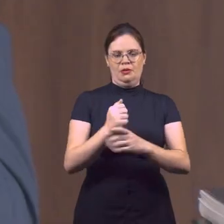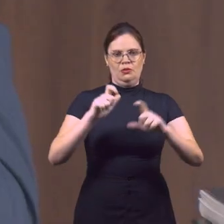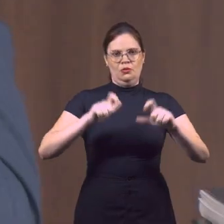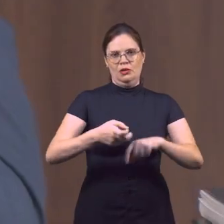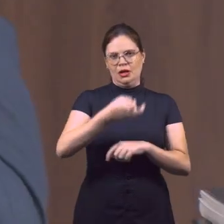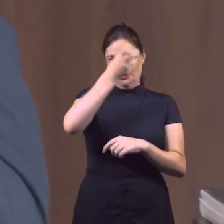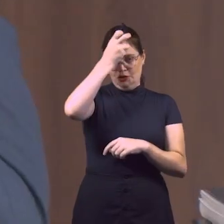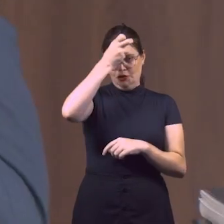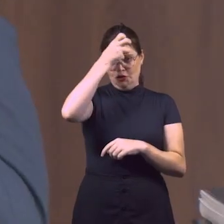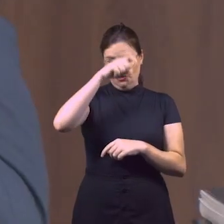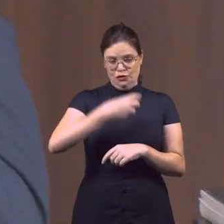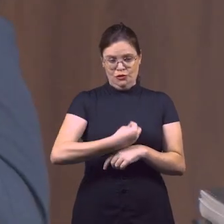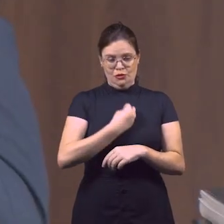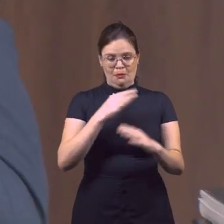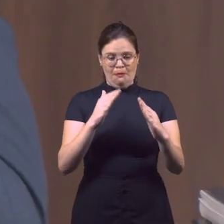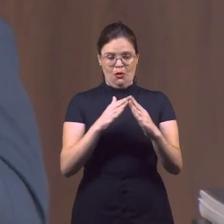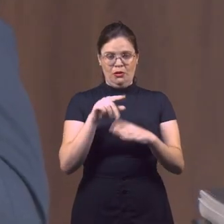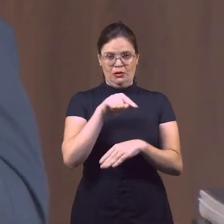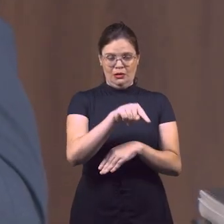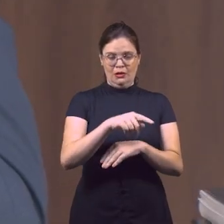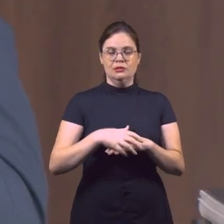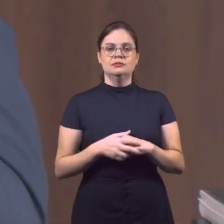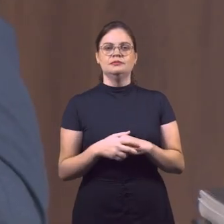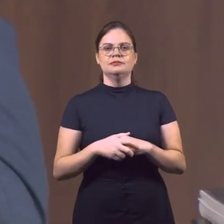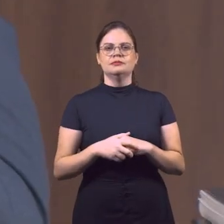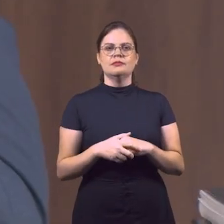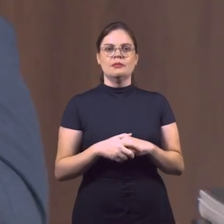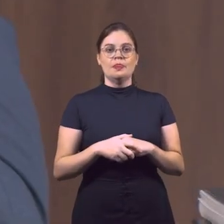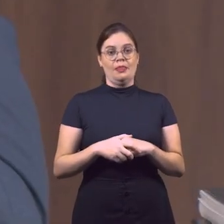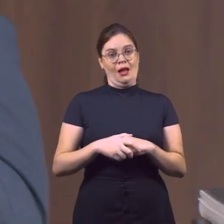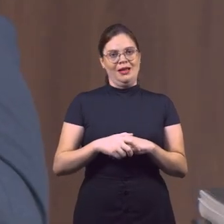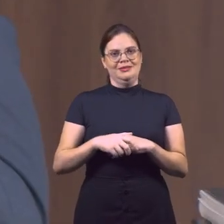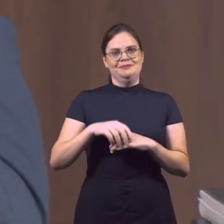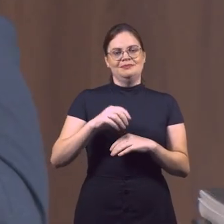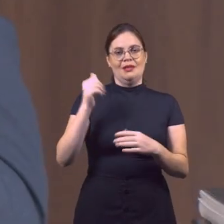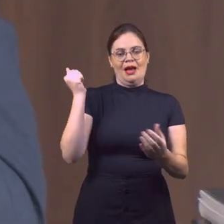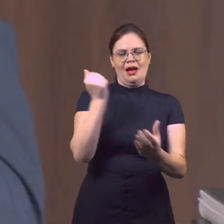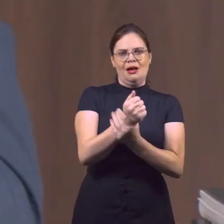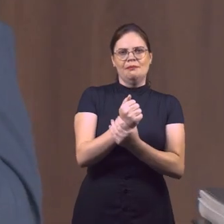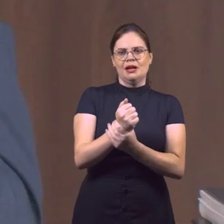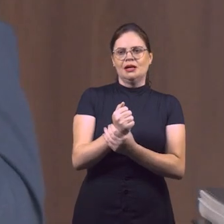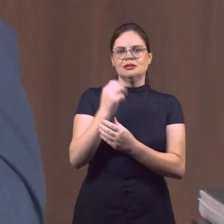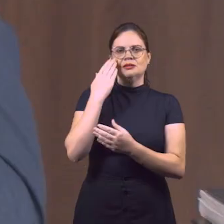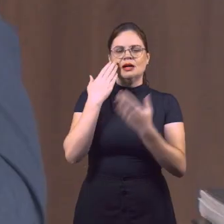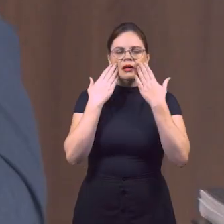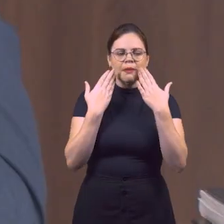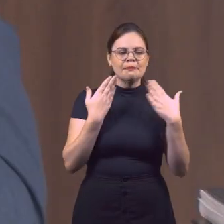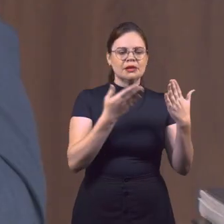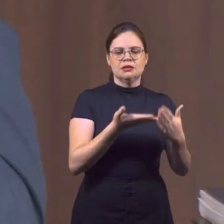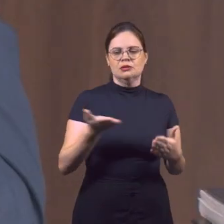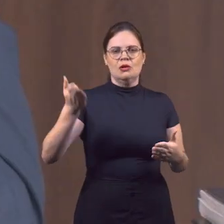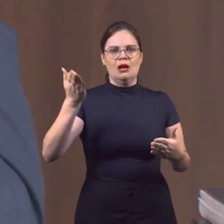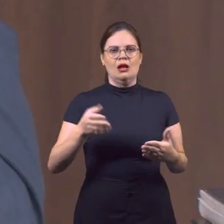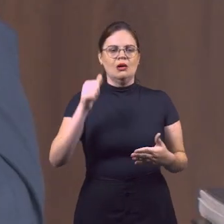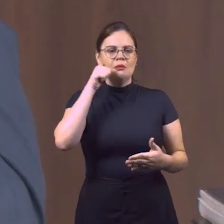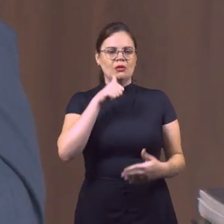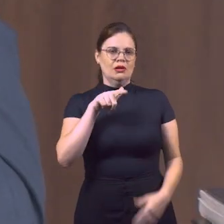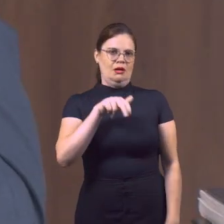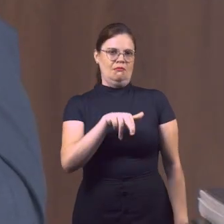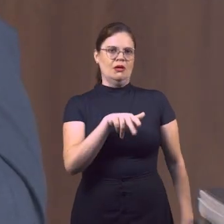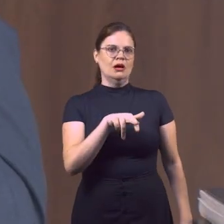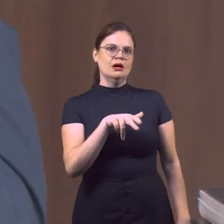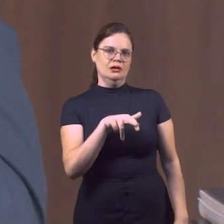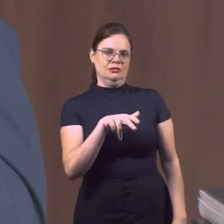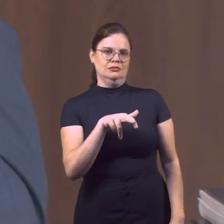Abraão disse que ela era meia-irmã dele. E nós queríamos entender um pouco mais